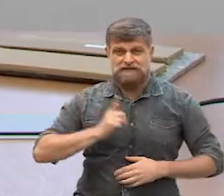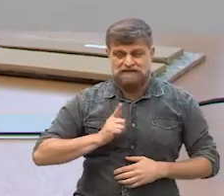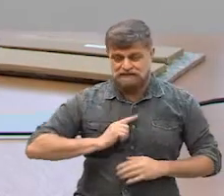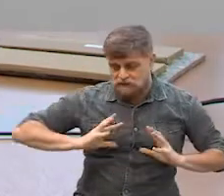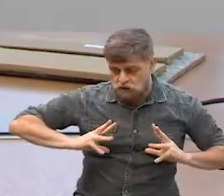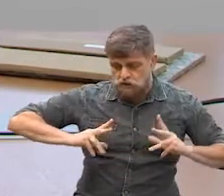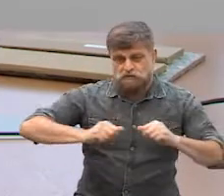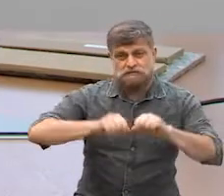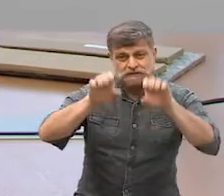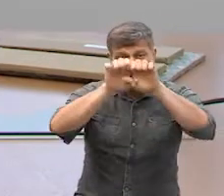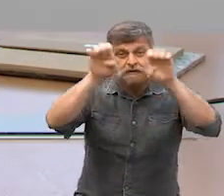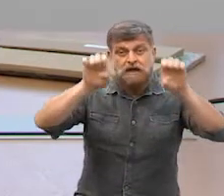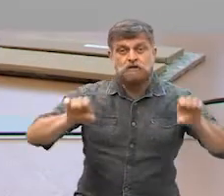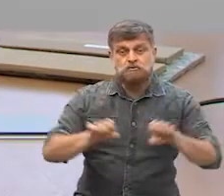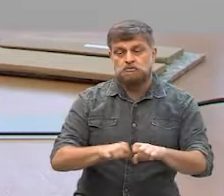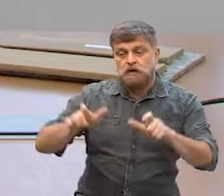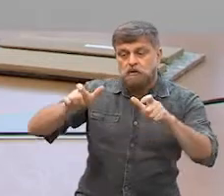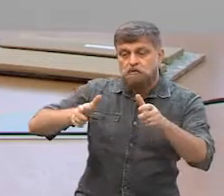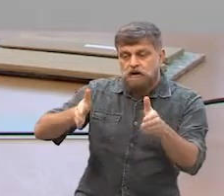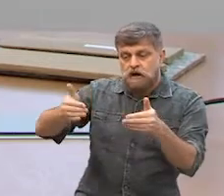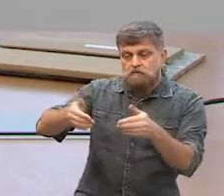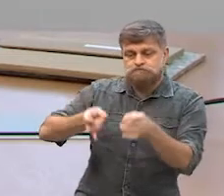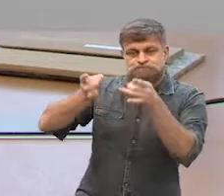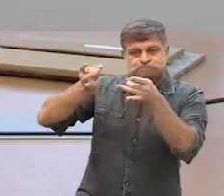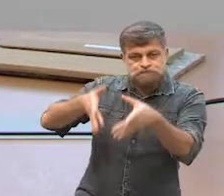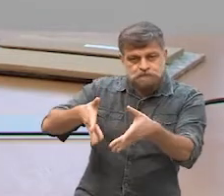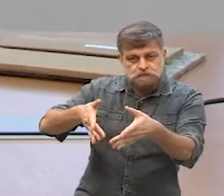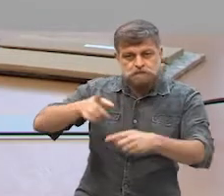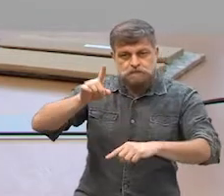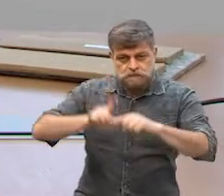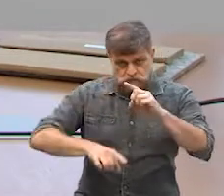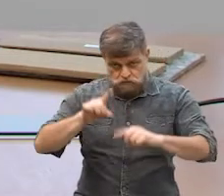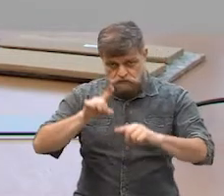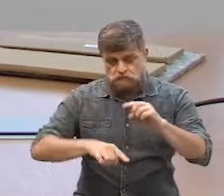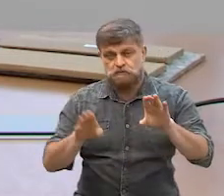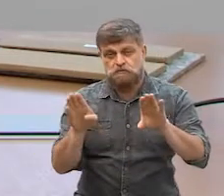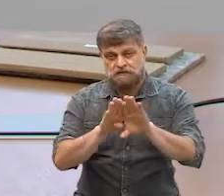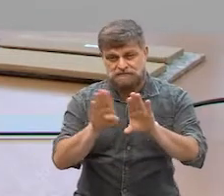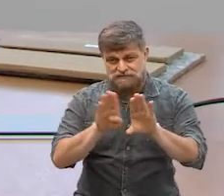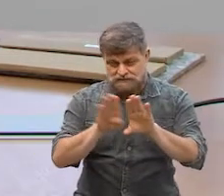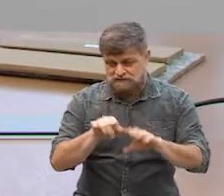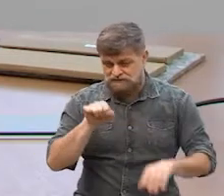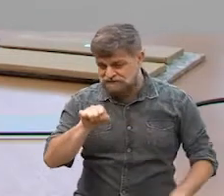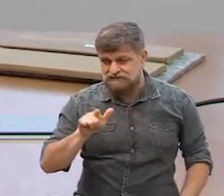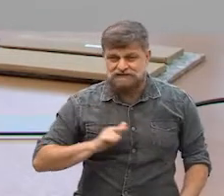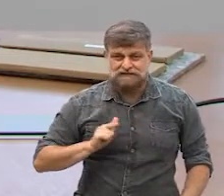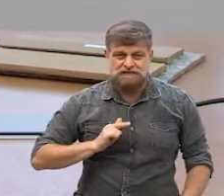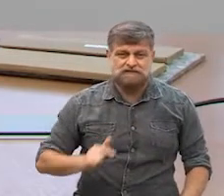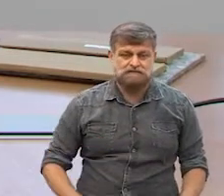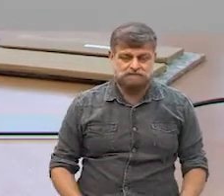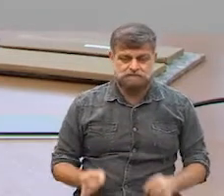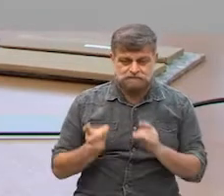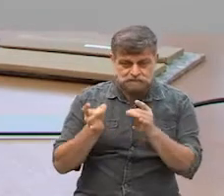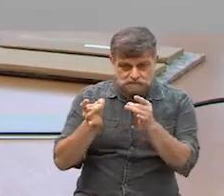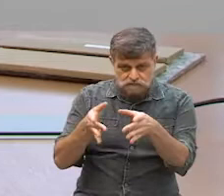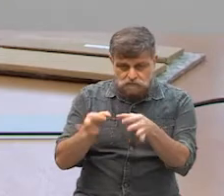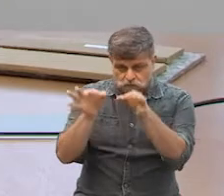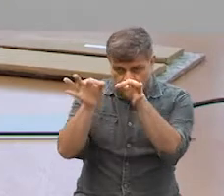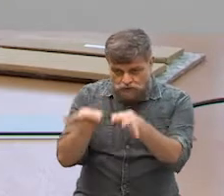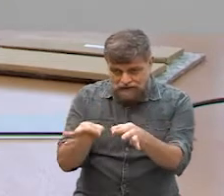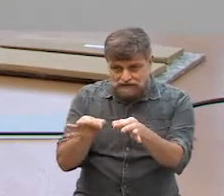Todos eles têm uma estrutura de descarte, né? Também para esse material que vamos falar descarte, né,